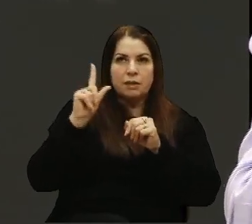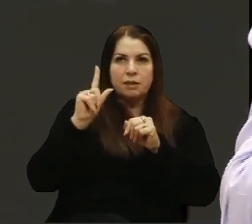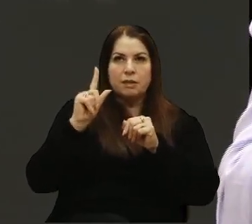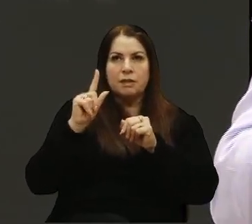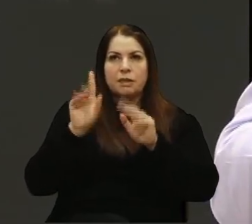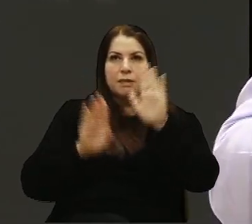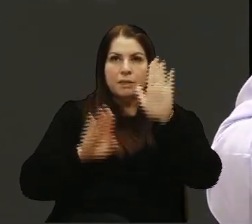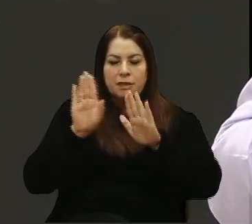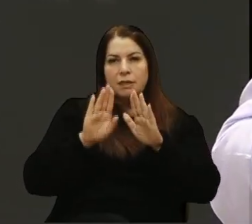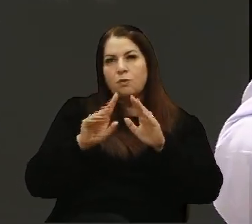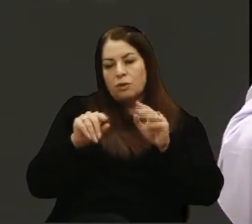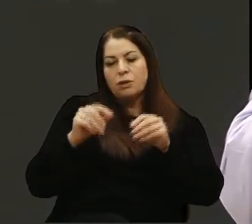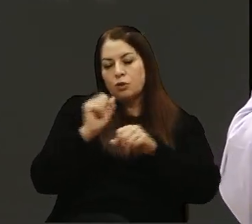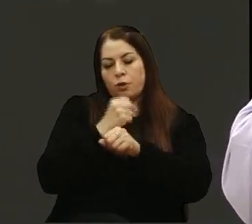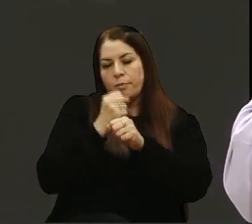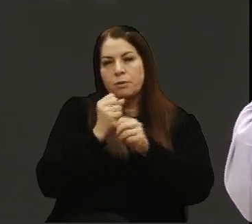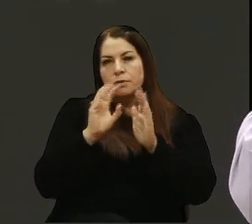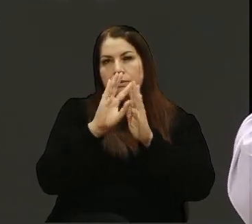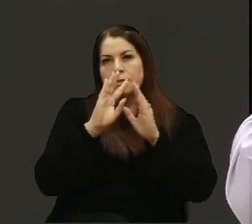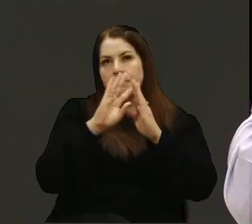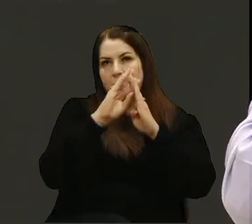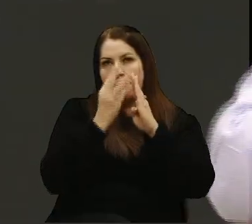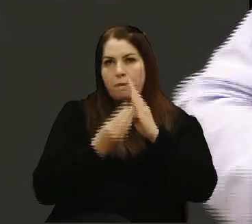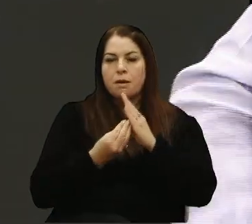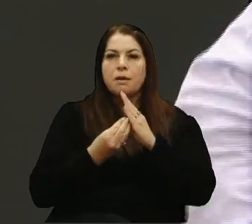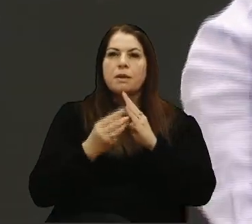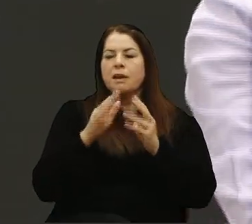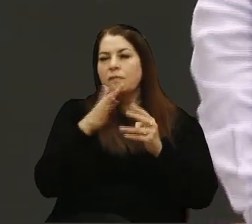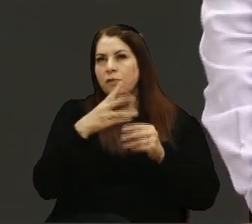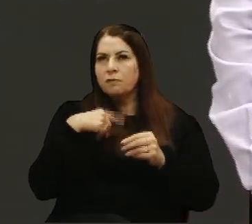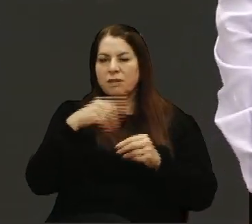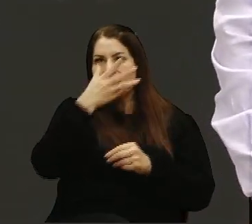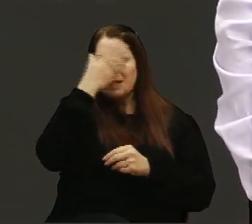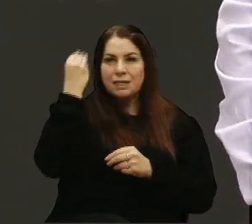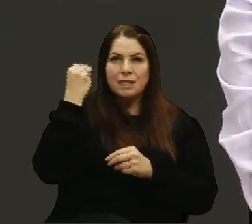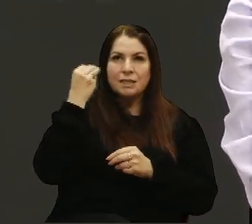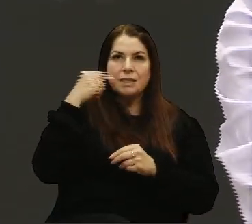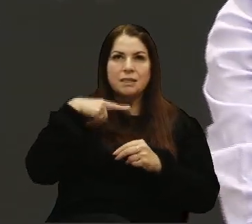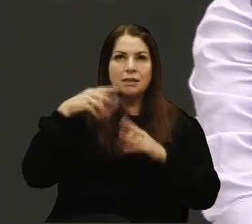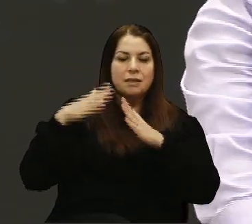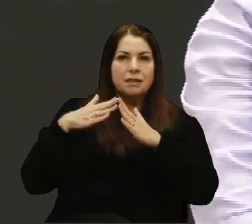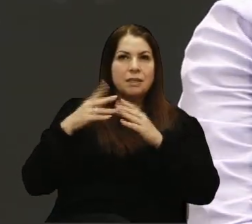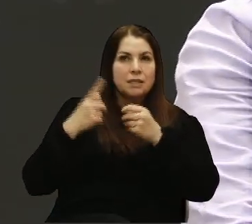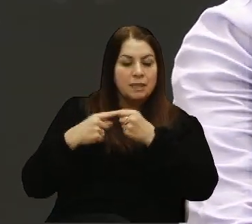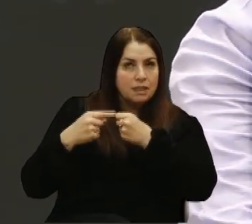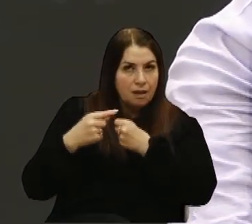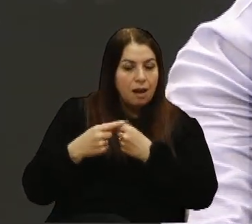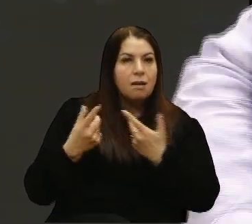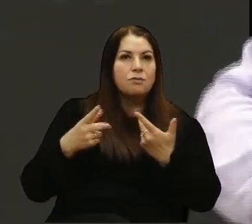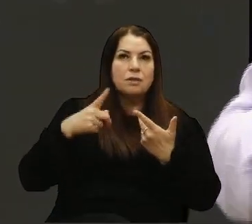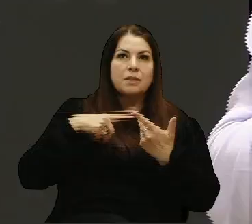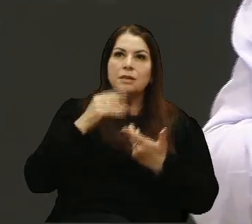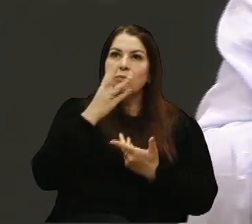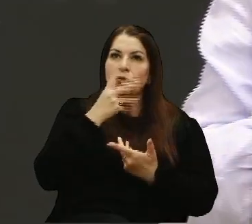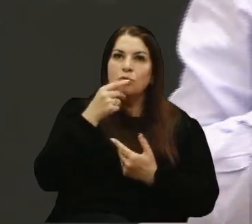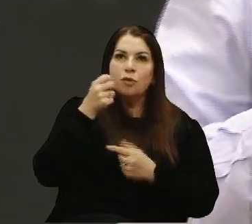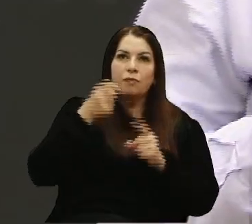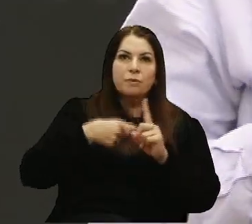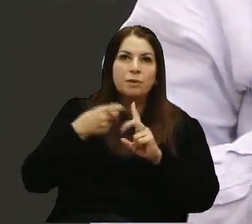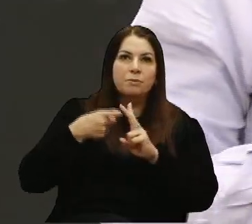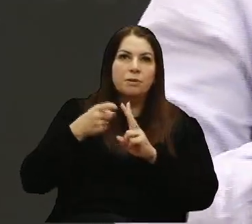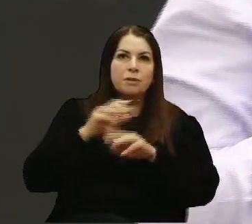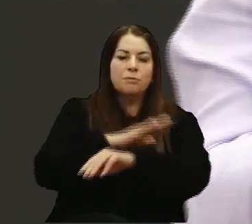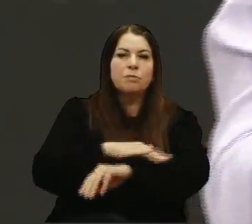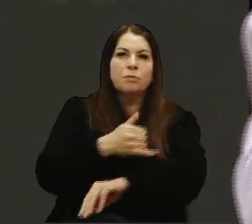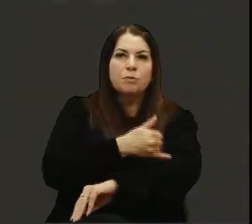SAMAI. Embora, muitas vezes, presidente, a gente esqueça onde mora, a gente mora na cidade que demorou 9 meses para asfaltar